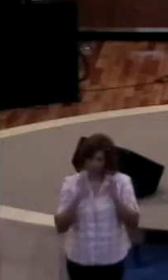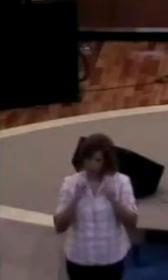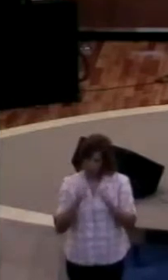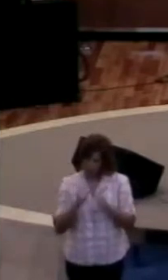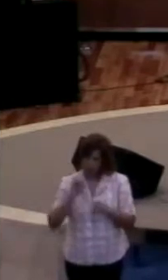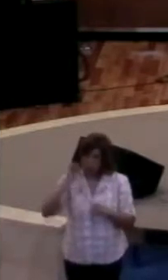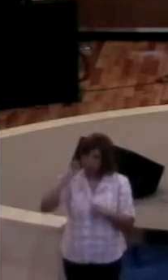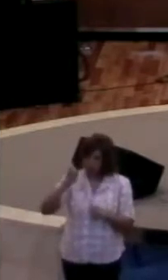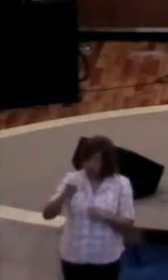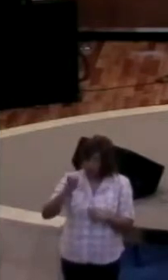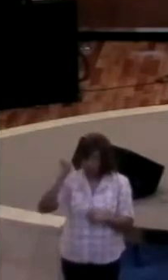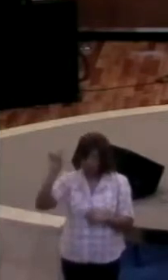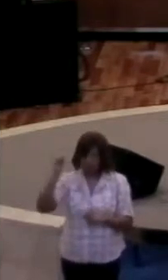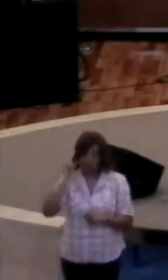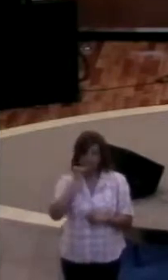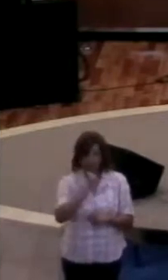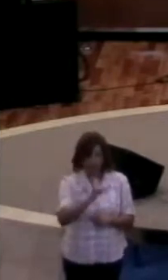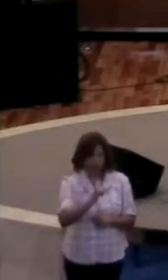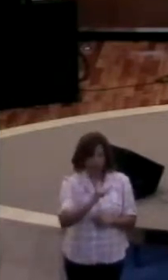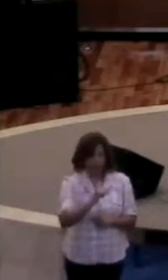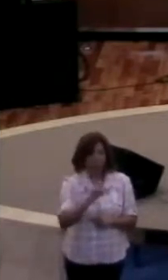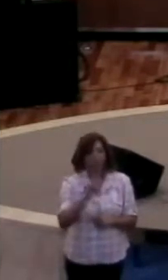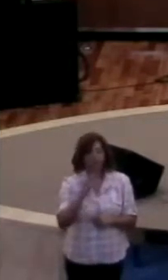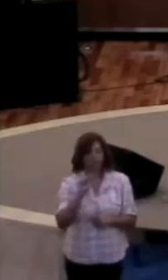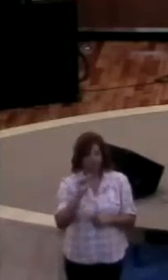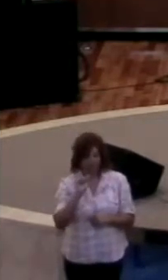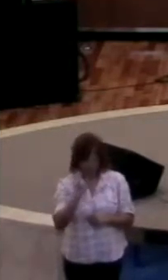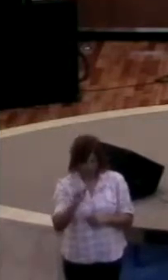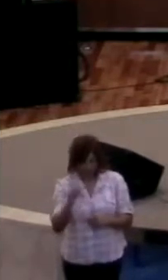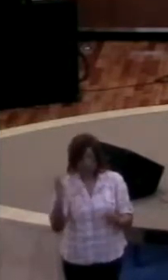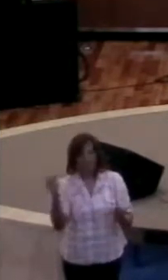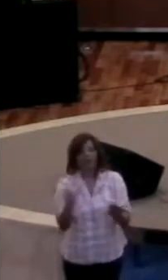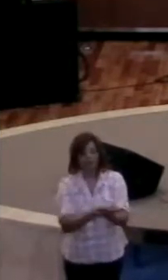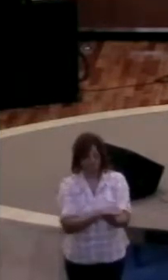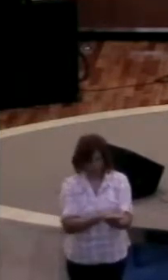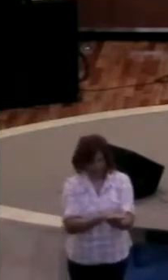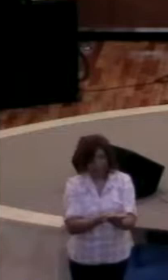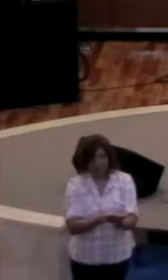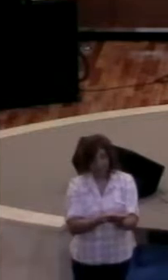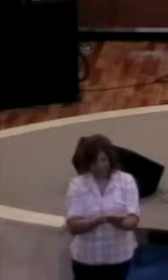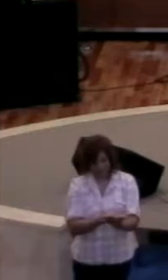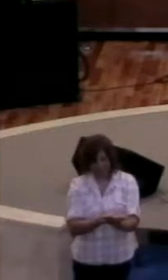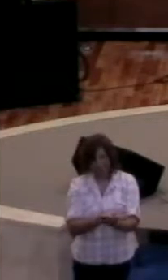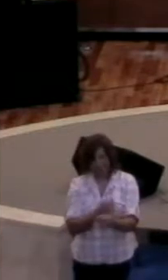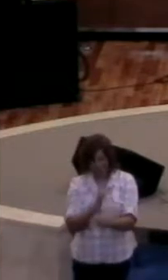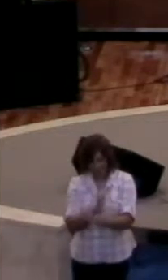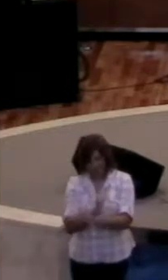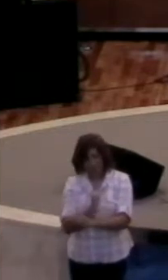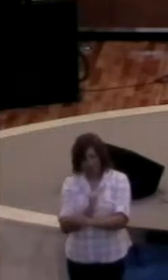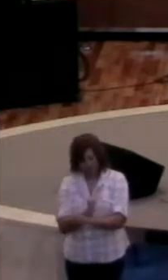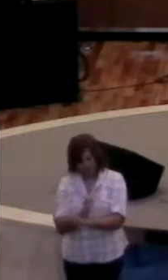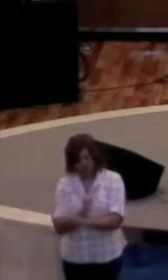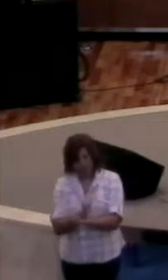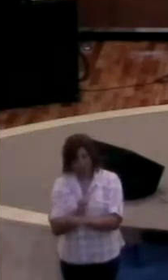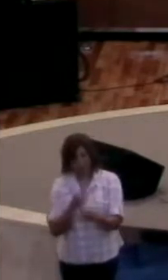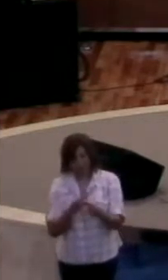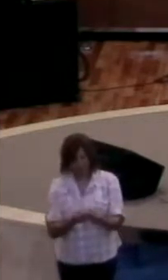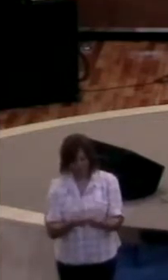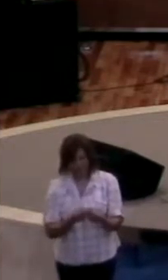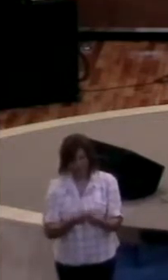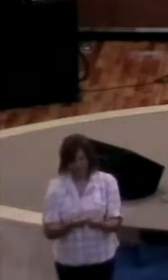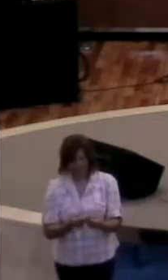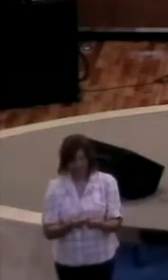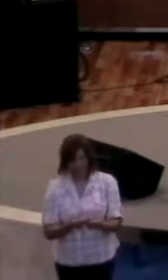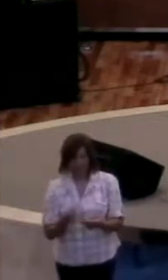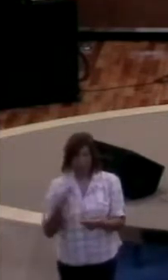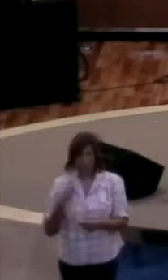você, vai acontecer. Se Deus te prometeu, vai acontecer. Mas